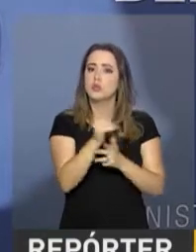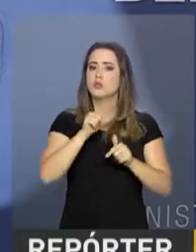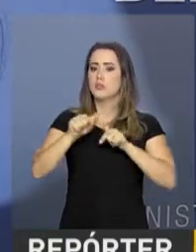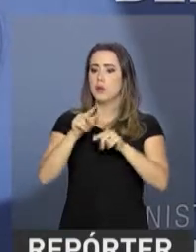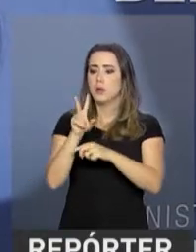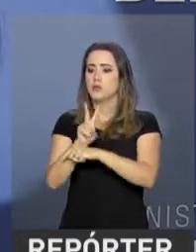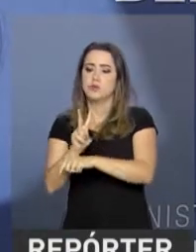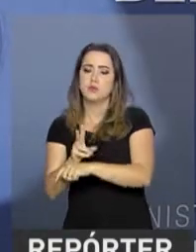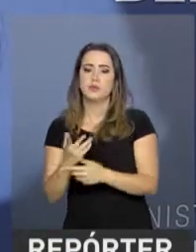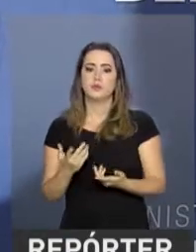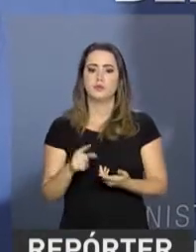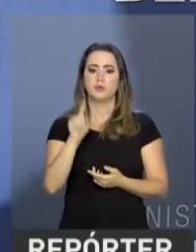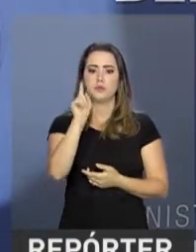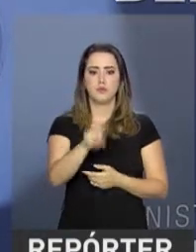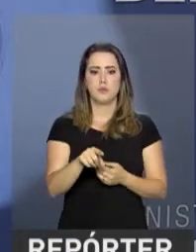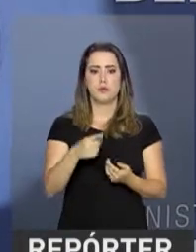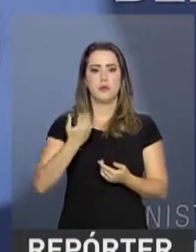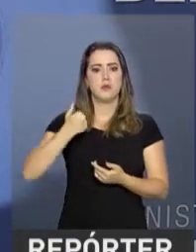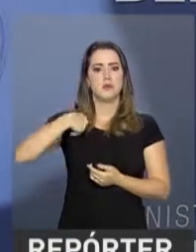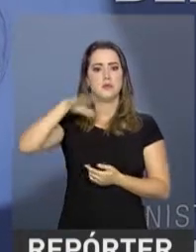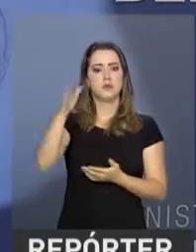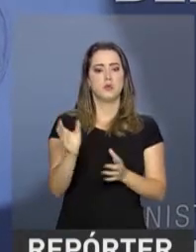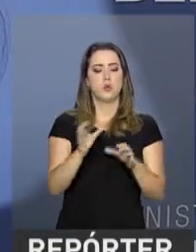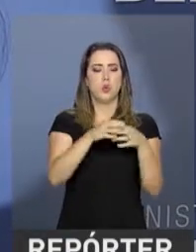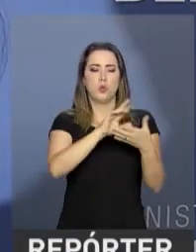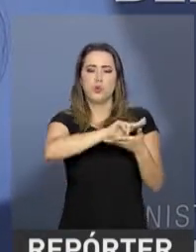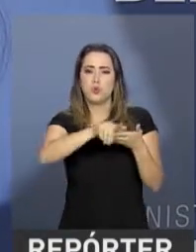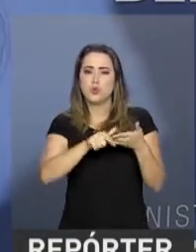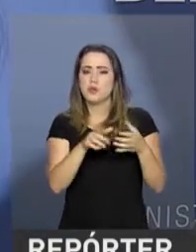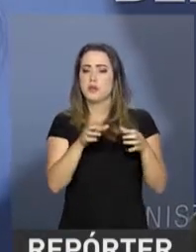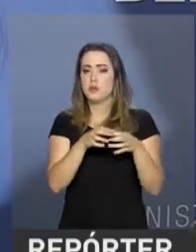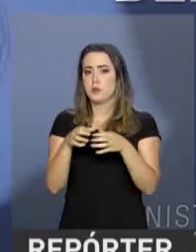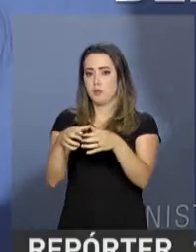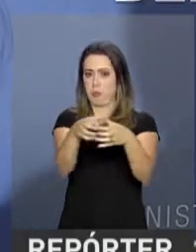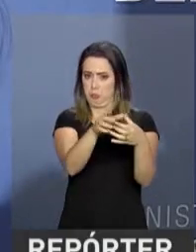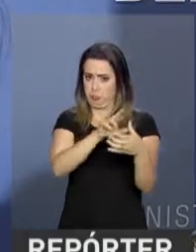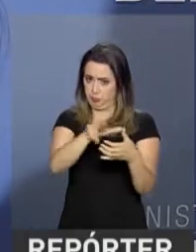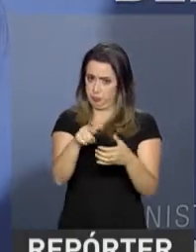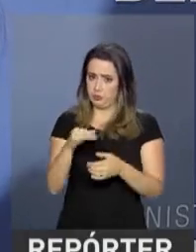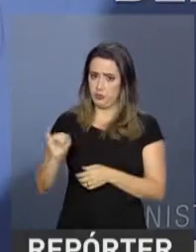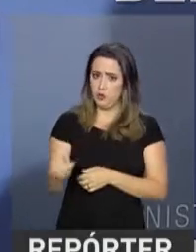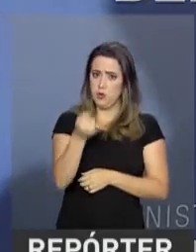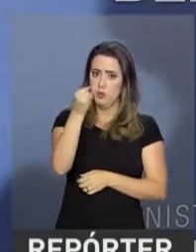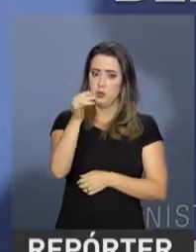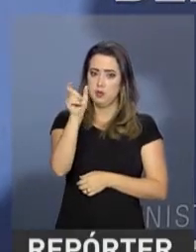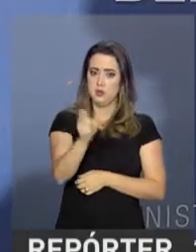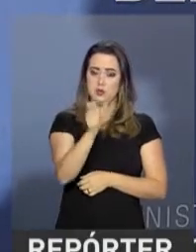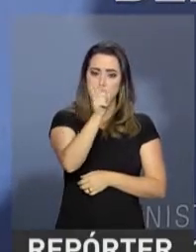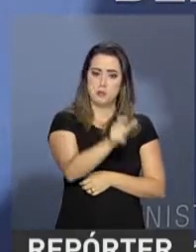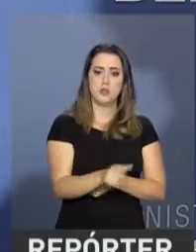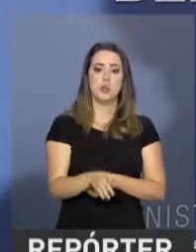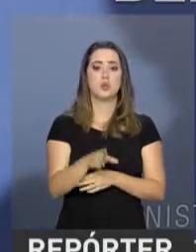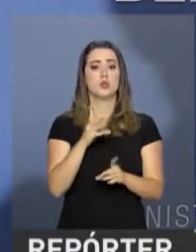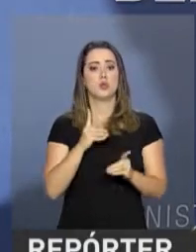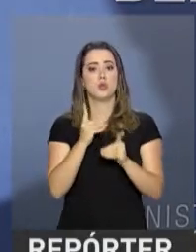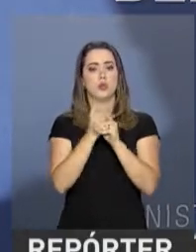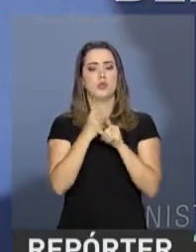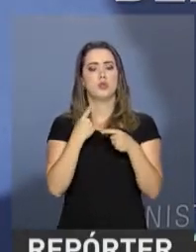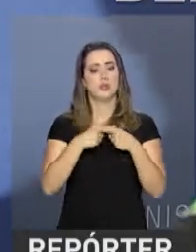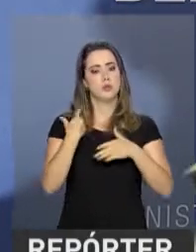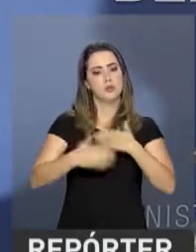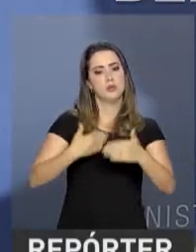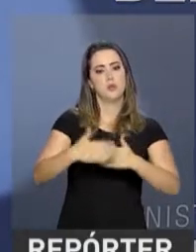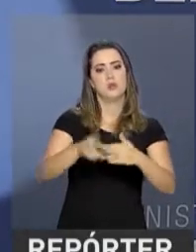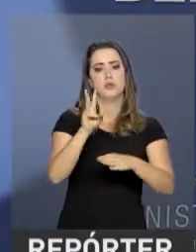de defesa então ela era transborda apresentadas na segunda criar oportunidade das pessoas se encontraram por que a forma de evoluir com a